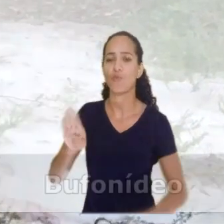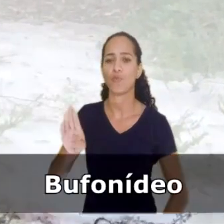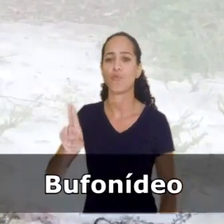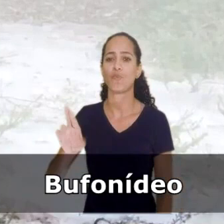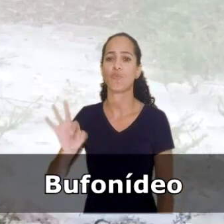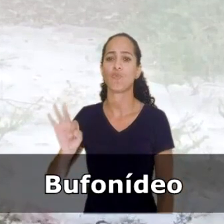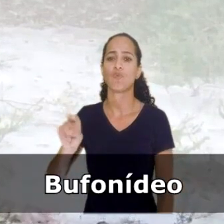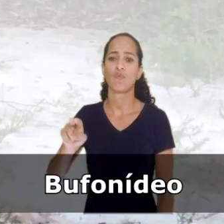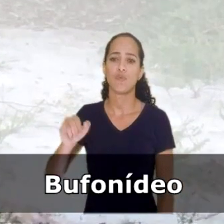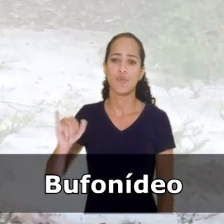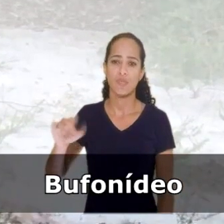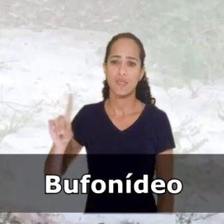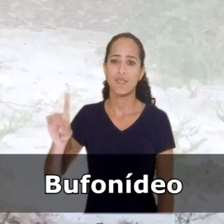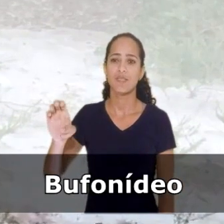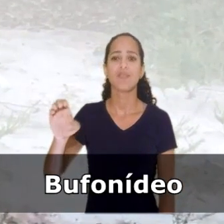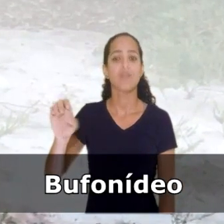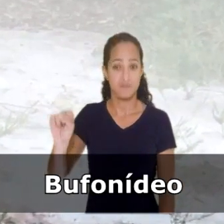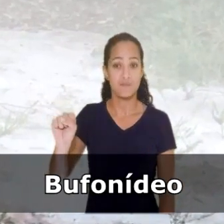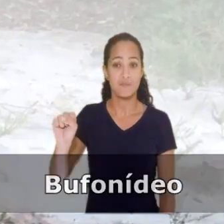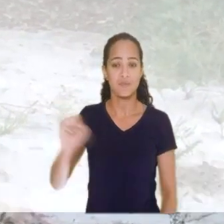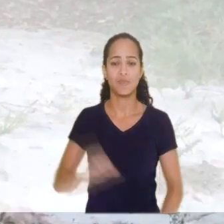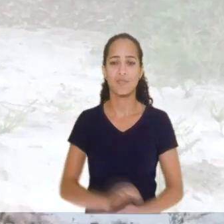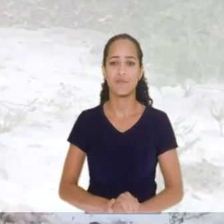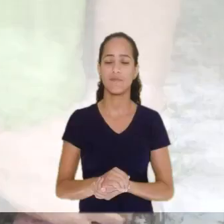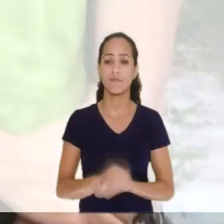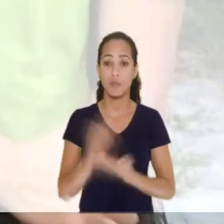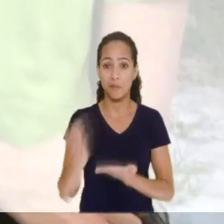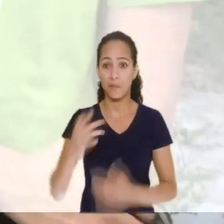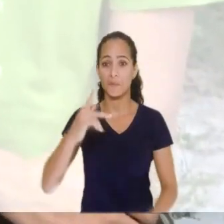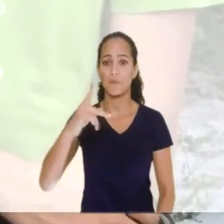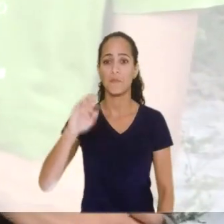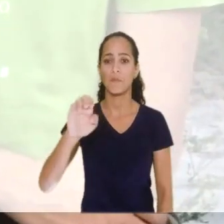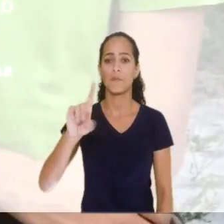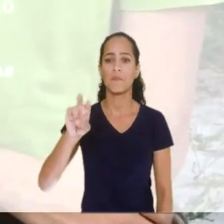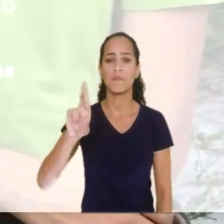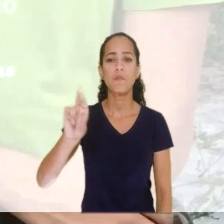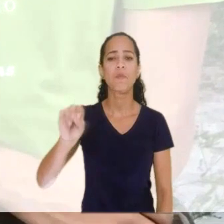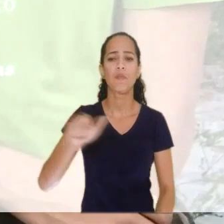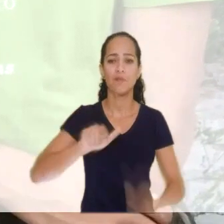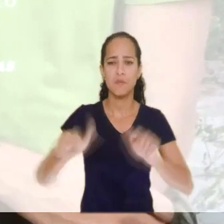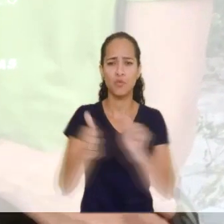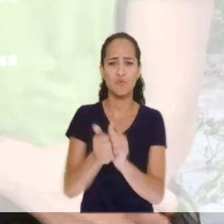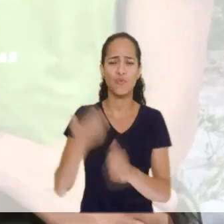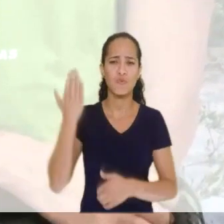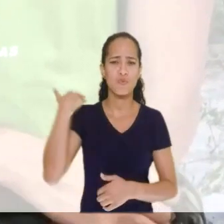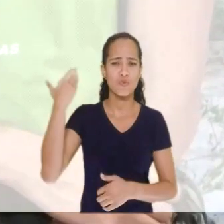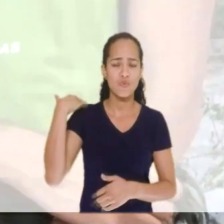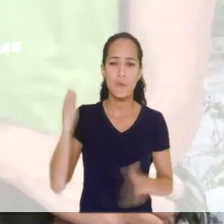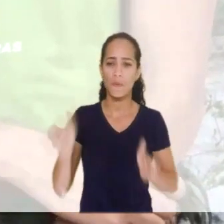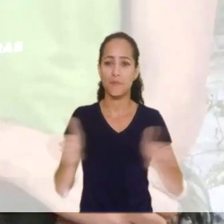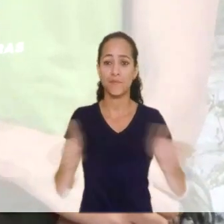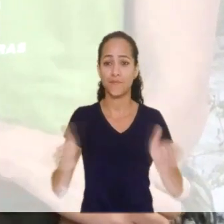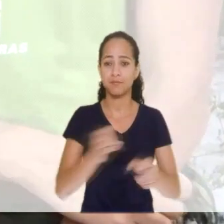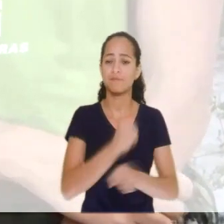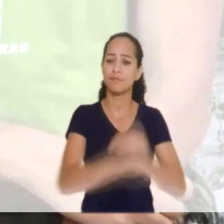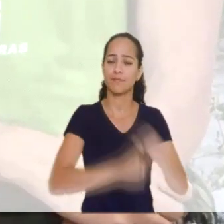ele é realmente um bufonídeo, é parente dos sapos cururus, digamos assim. O Pedro é meu contemporâneo aqui. A gente trabalhou no Parque Estadual Paulo